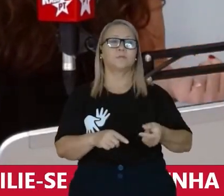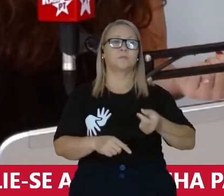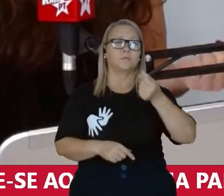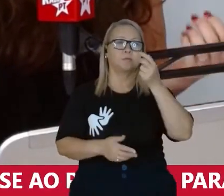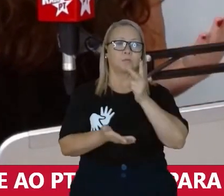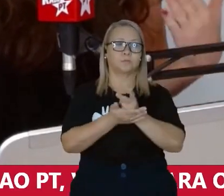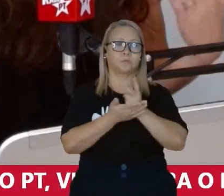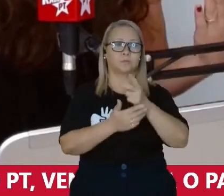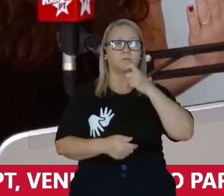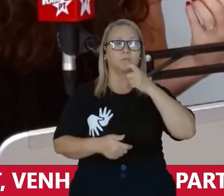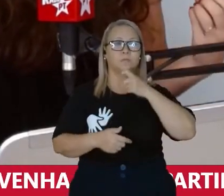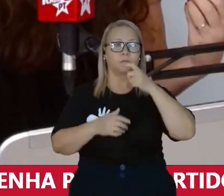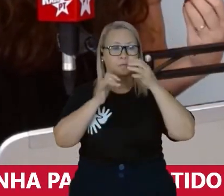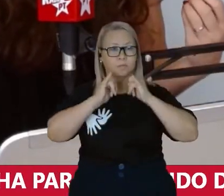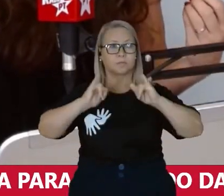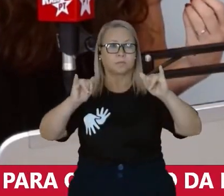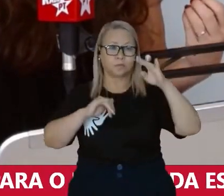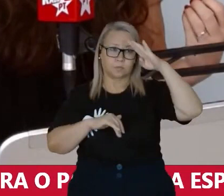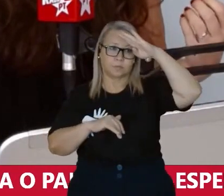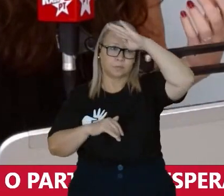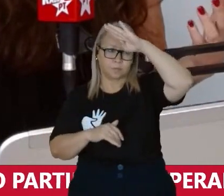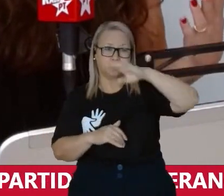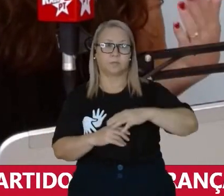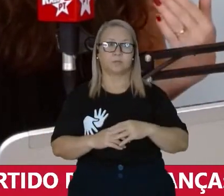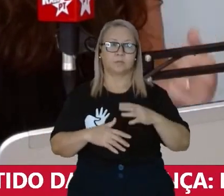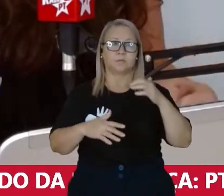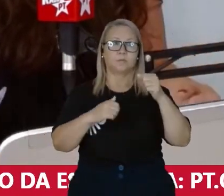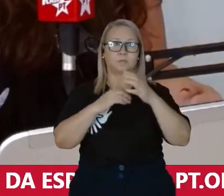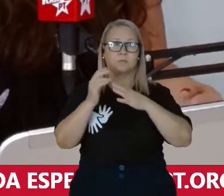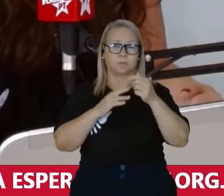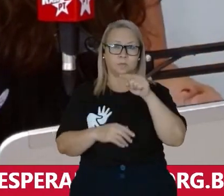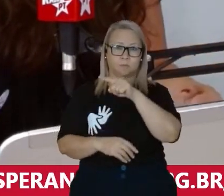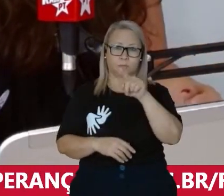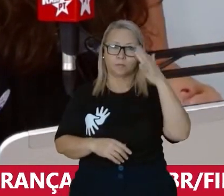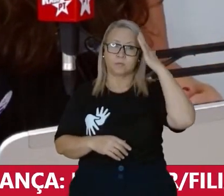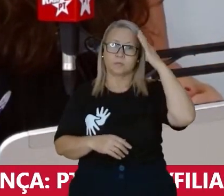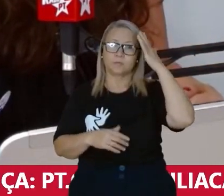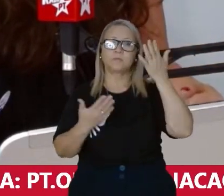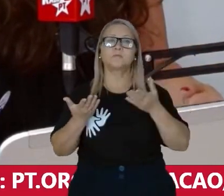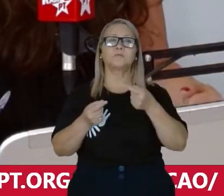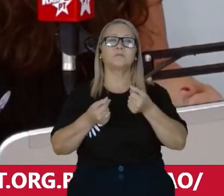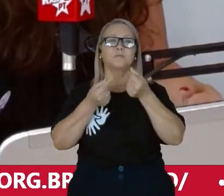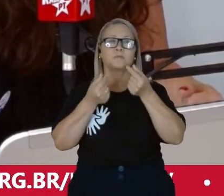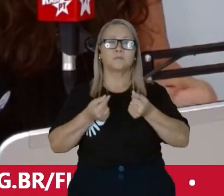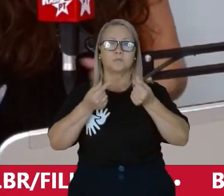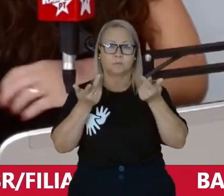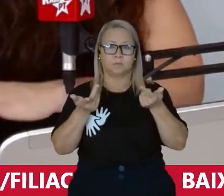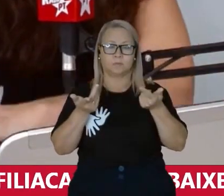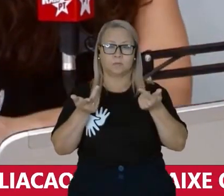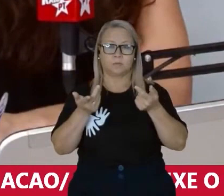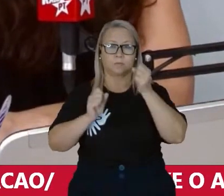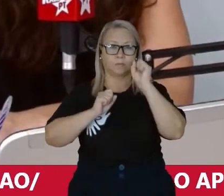manter as fake news, né, assim, ativas? Vocês têm essa projeção de quanto custa essa